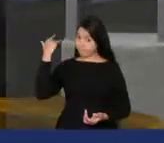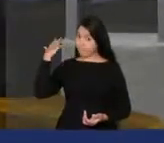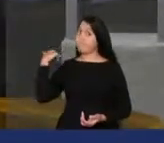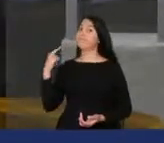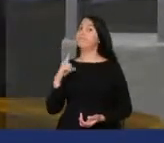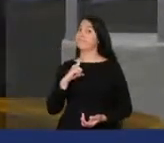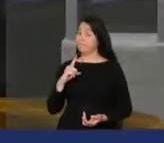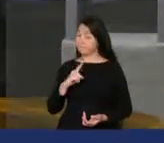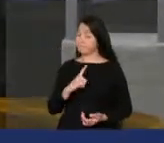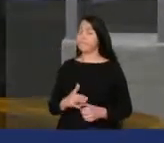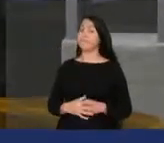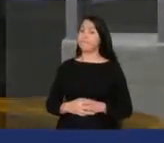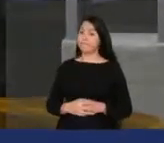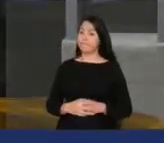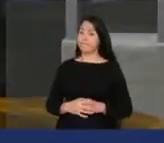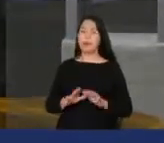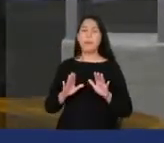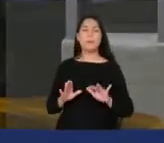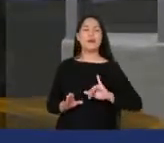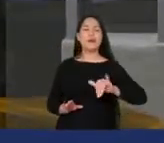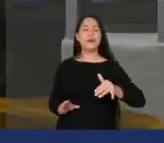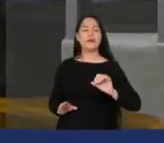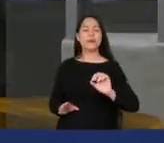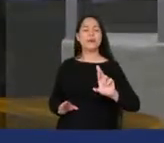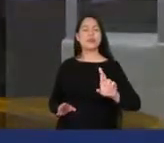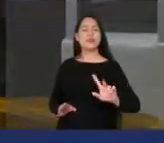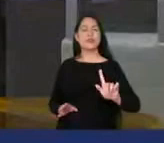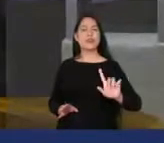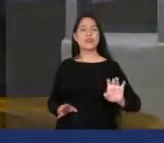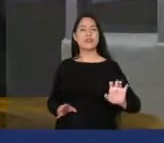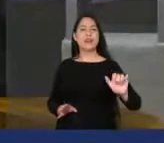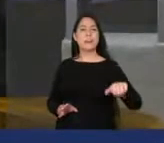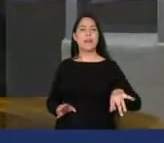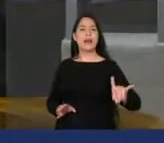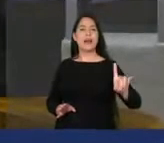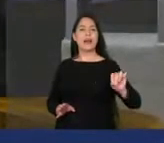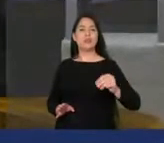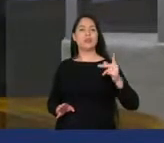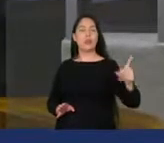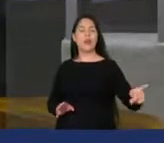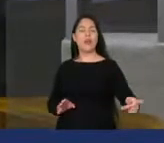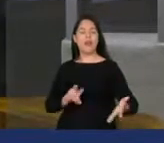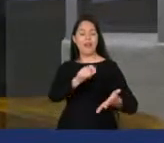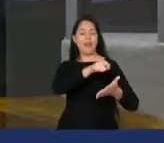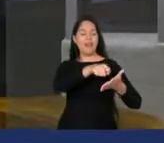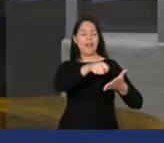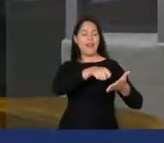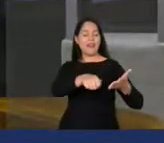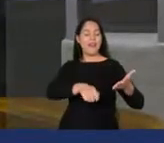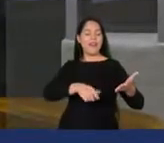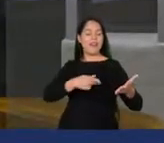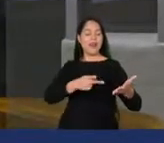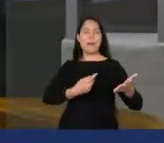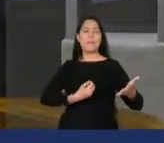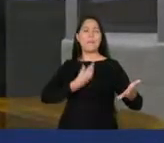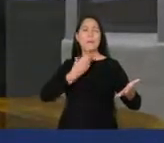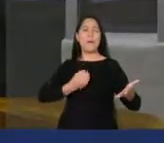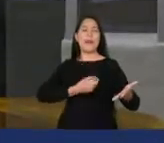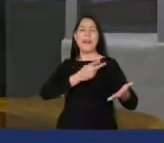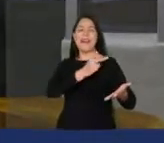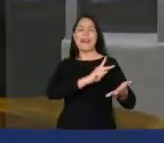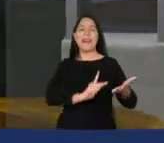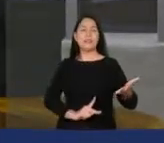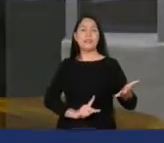E foi Jorge Amado, o nosso imortal escritor e poeta, digno de tão belas obras da